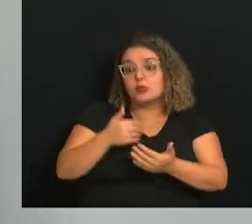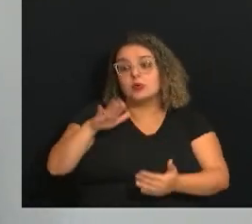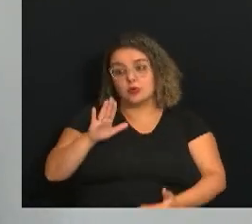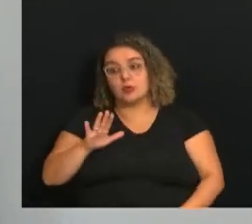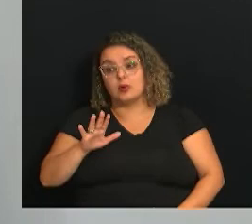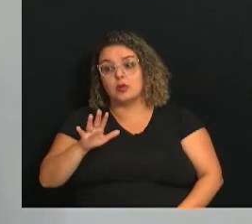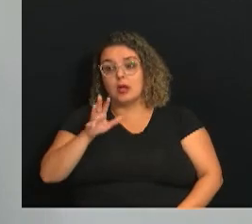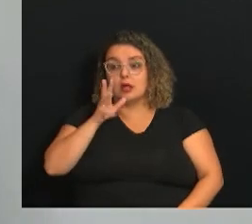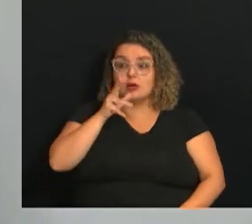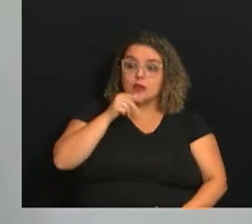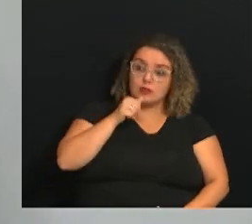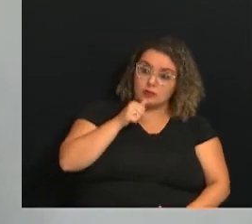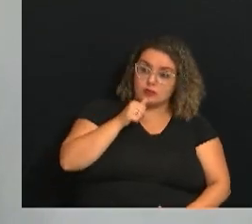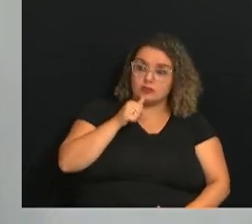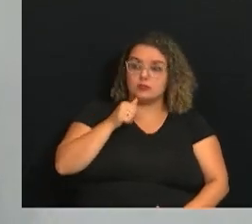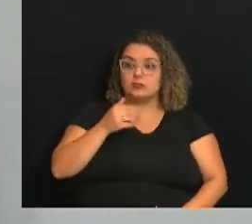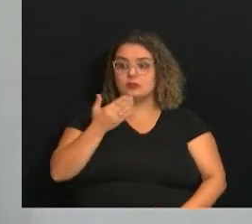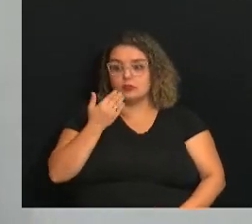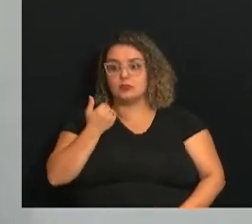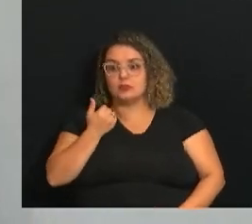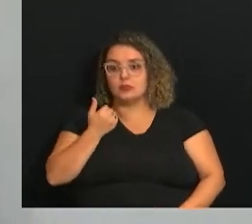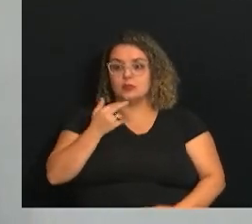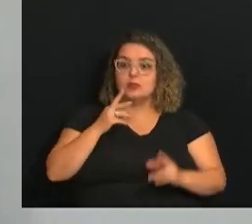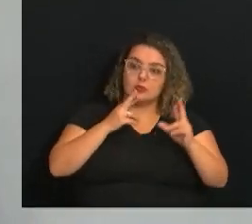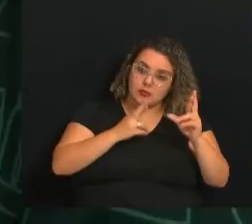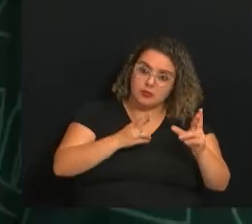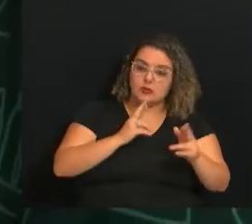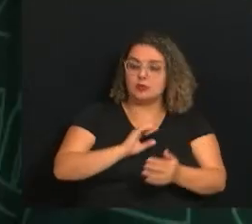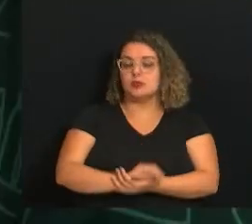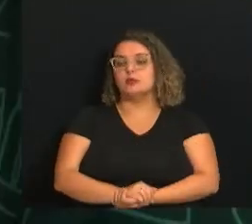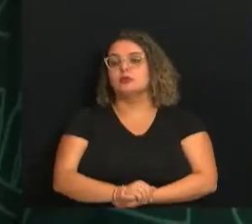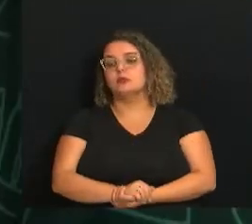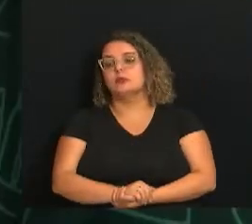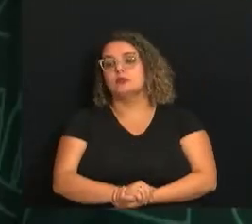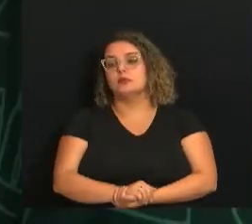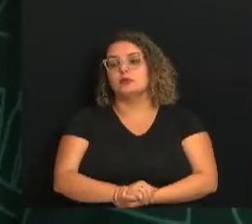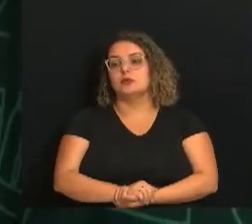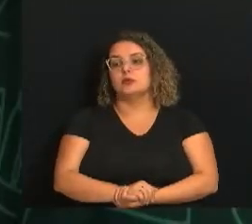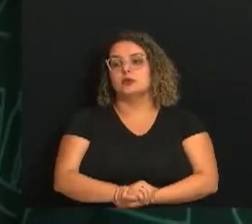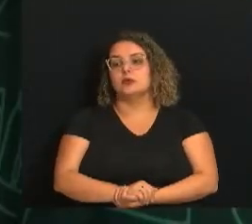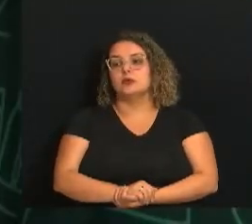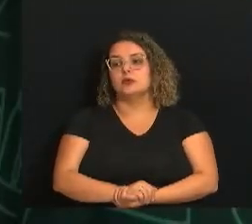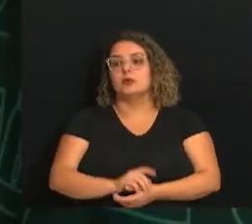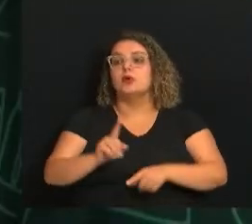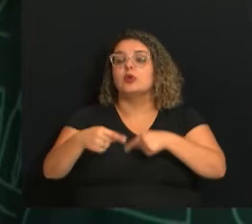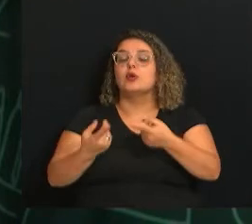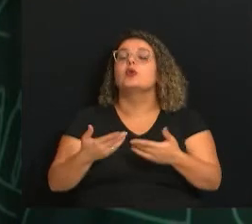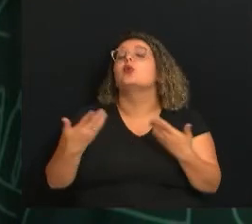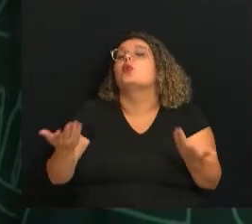tarde, aí eu janto e vou dormir. Bom, e qual o próximo desafio aí?